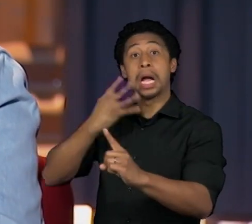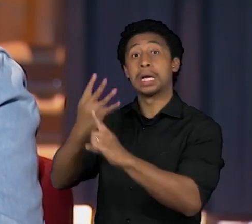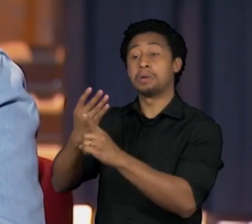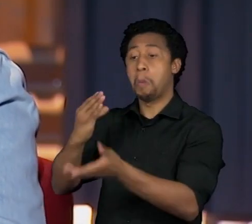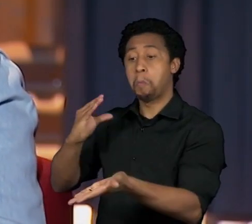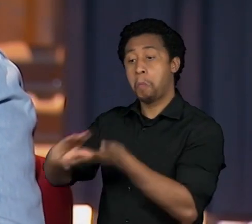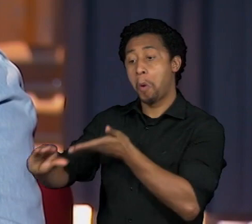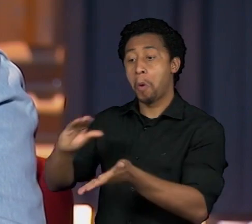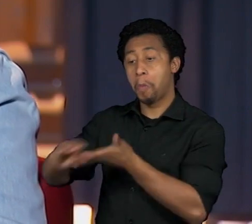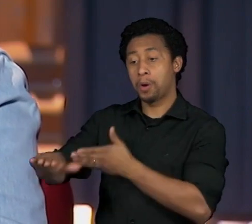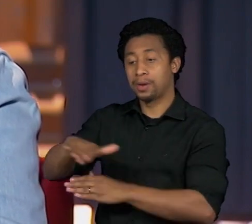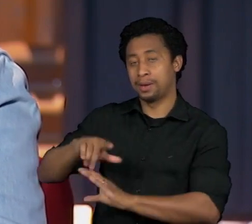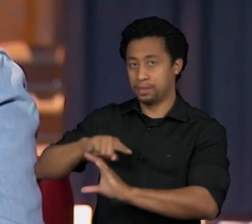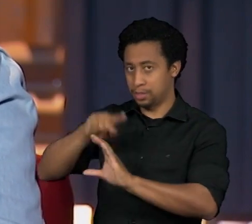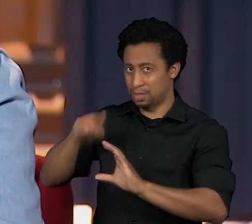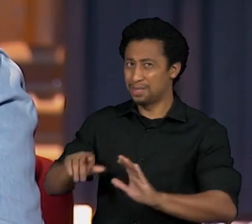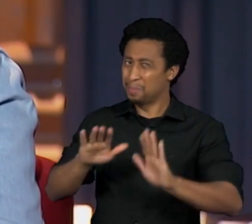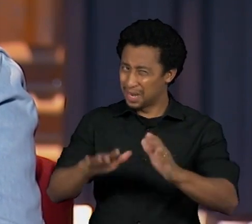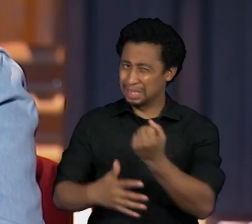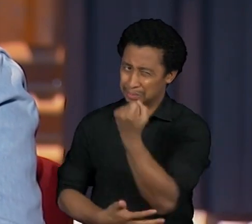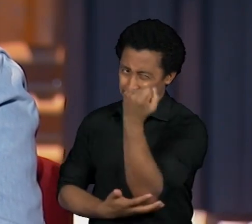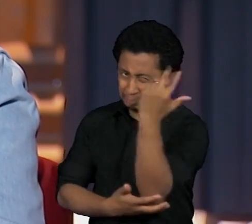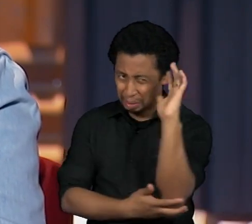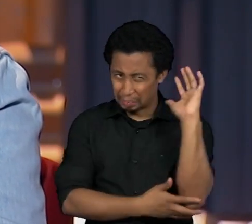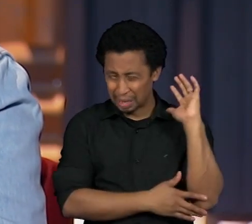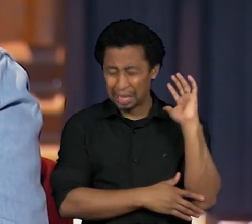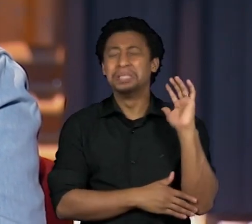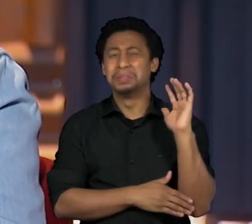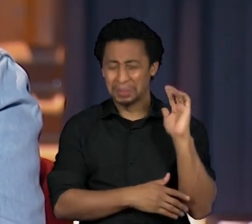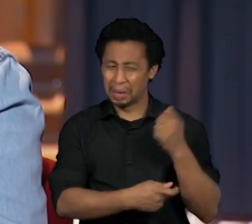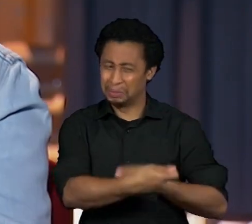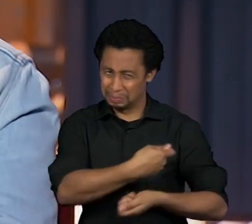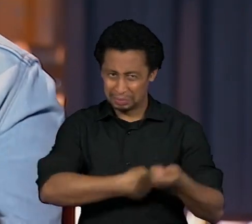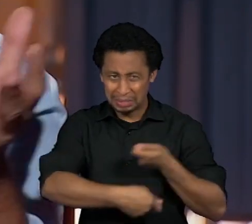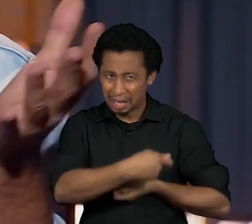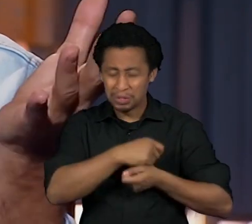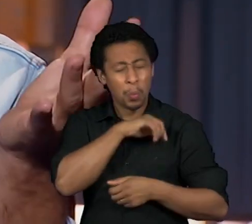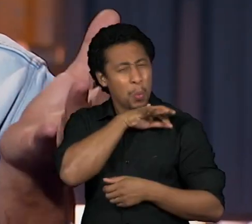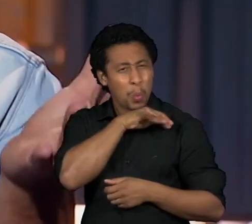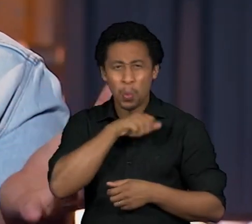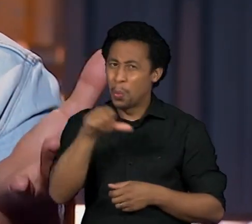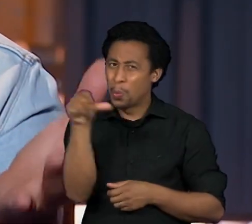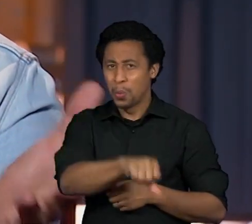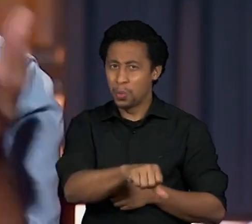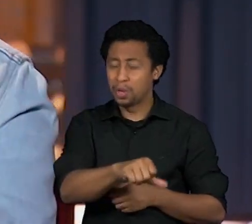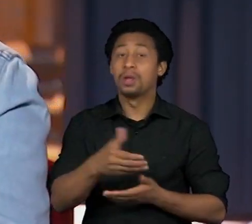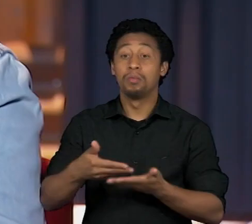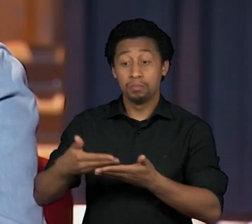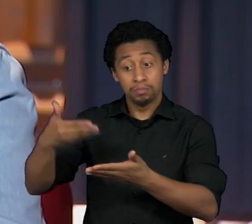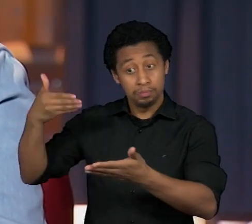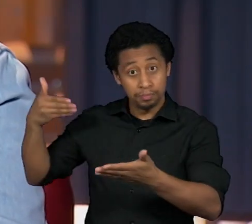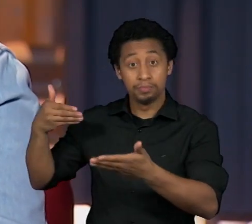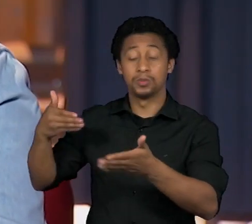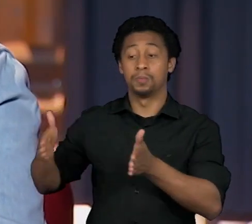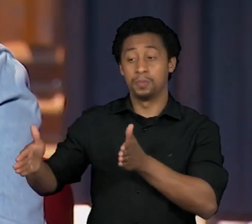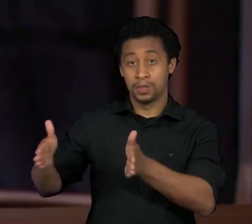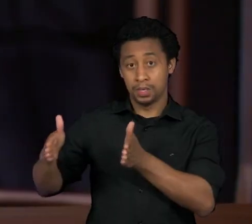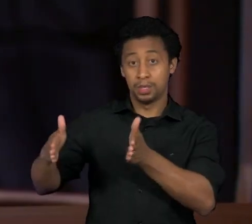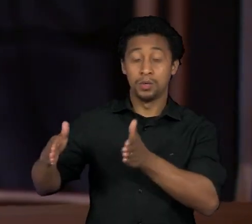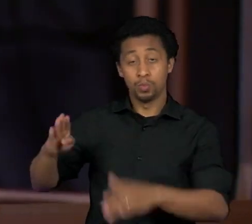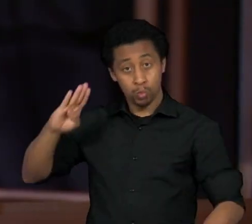no meio ambiente, na minha opinião, foi muito ruim essa maneira de lidar. Foram planos, inclusive, que vieram da ditadura militar, que o PT acabou implementando.